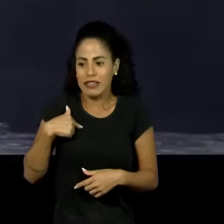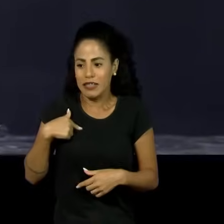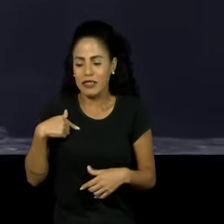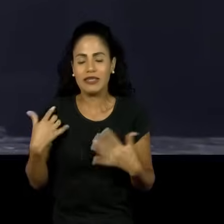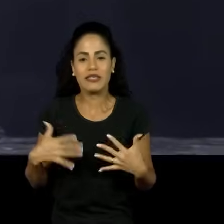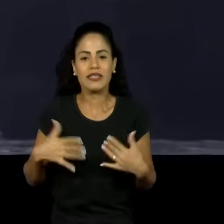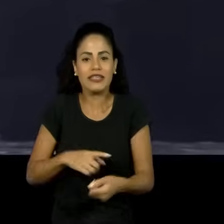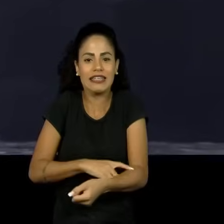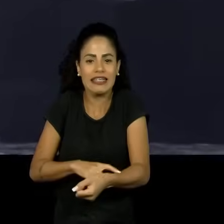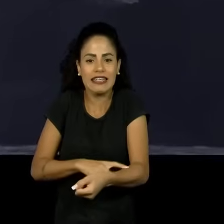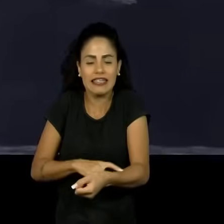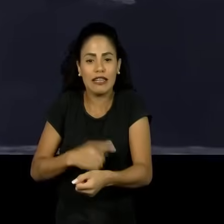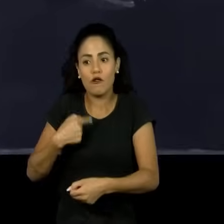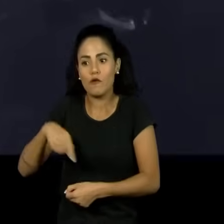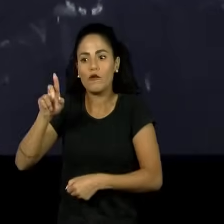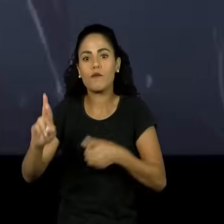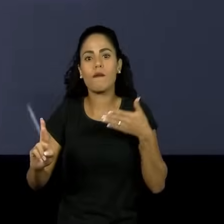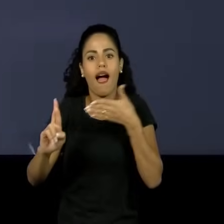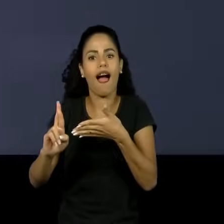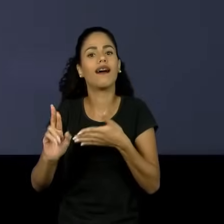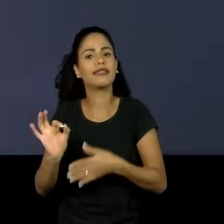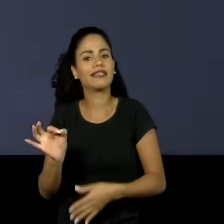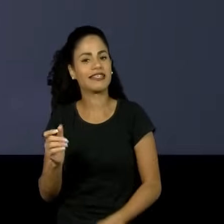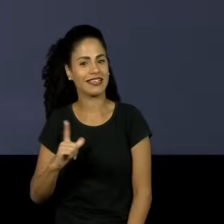né? Para poder representar.